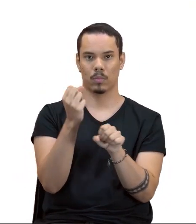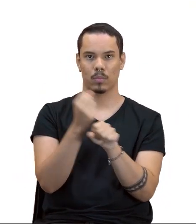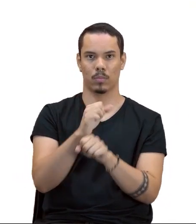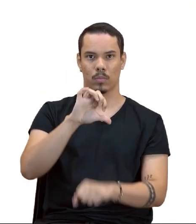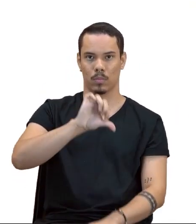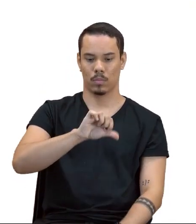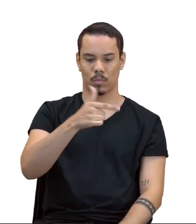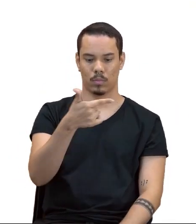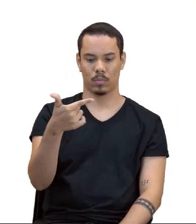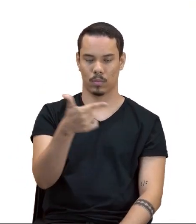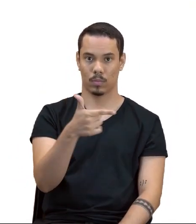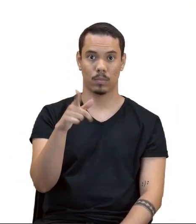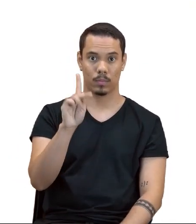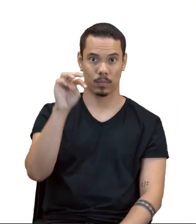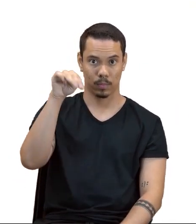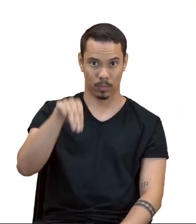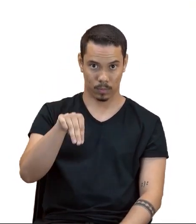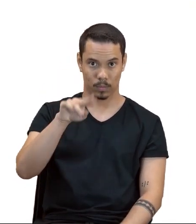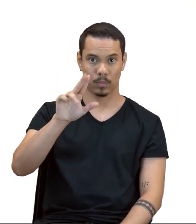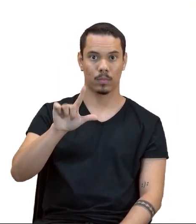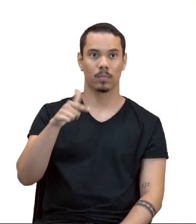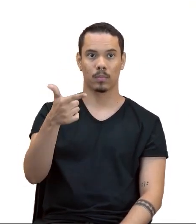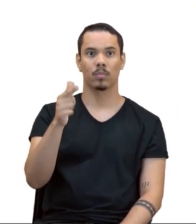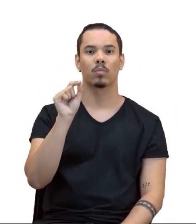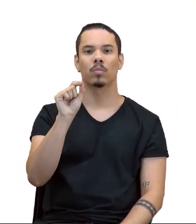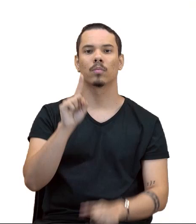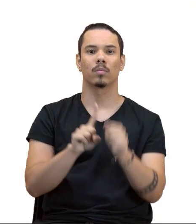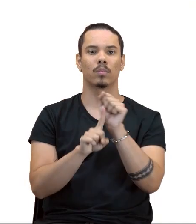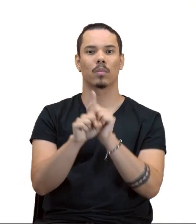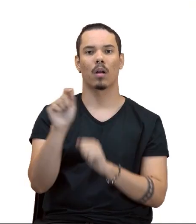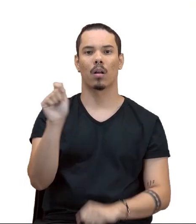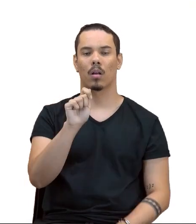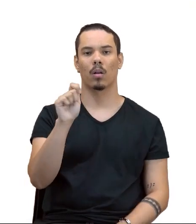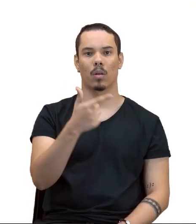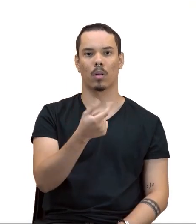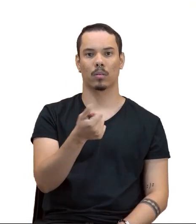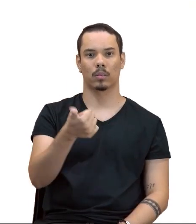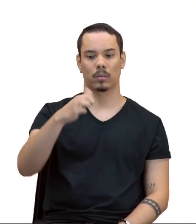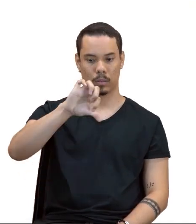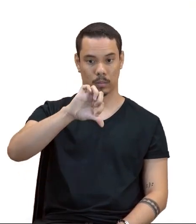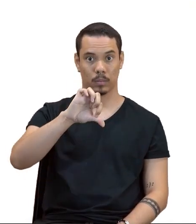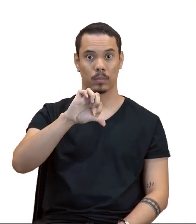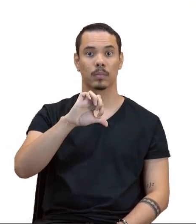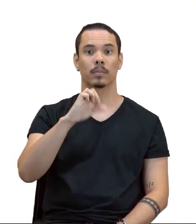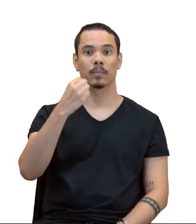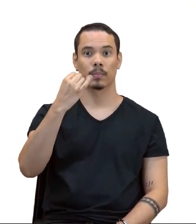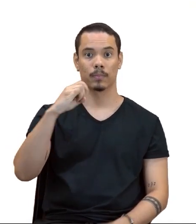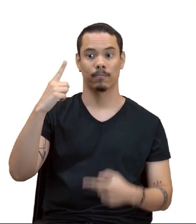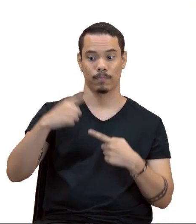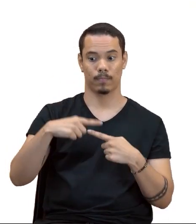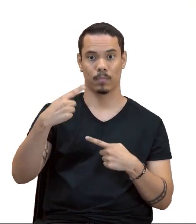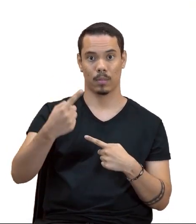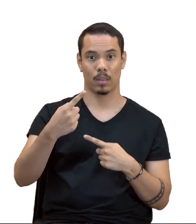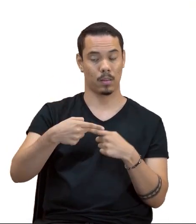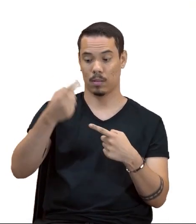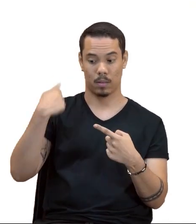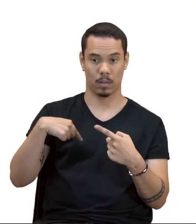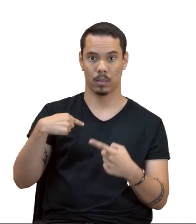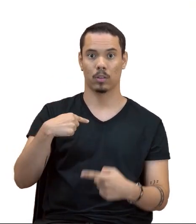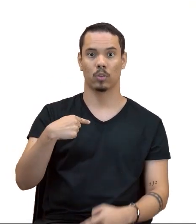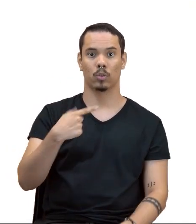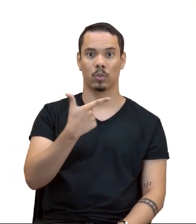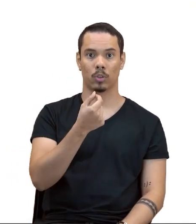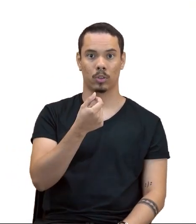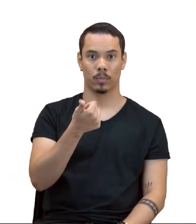922 quilômetros quadrados em agosto de 2019. Enquanto que, em agosto de 2018, a